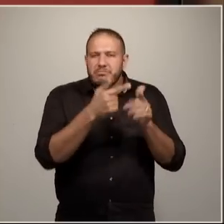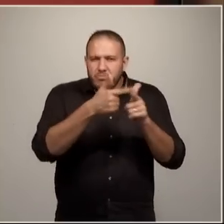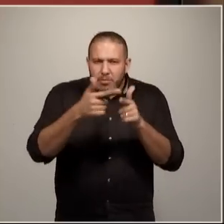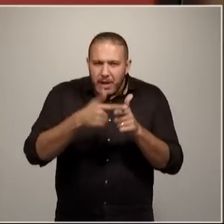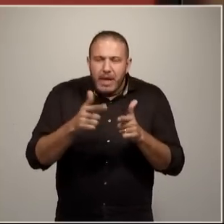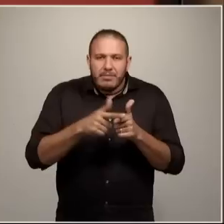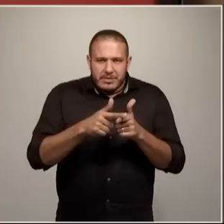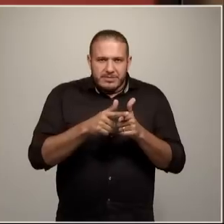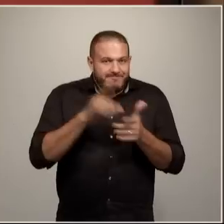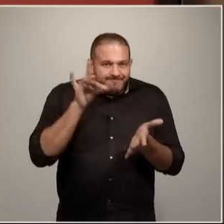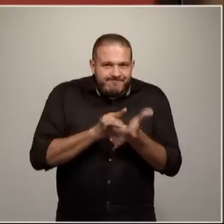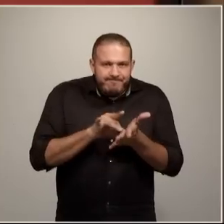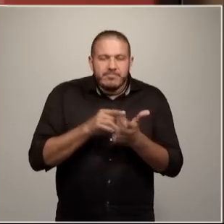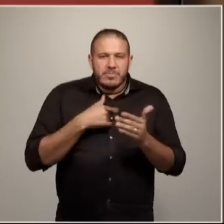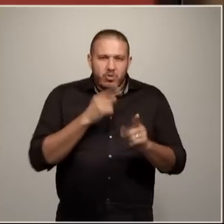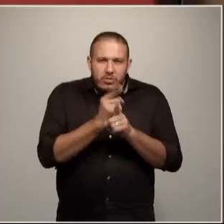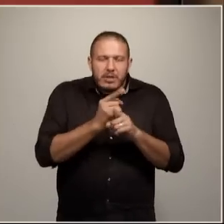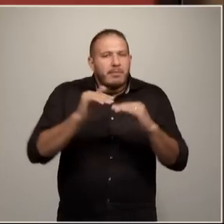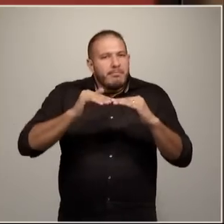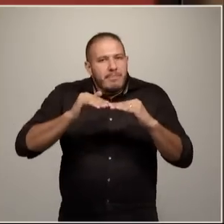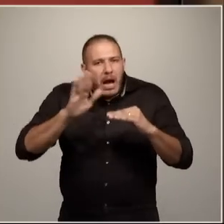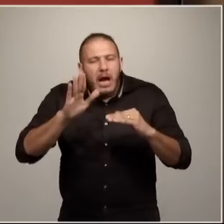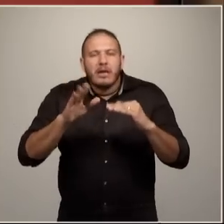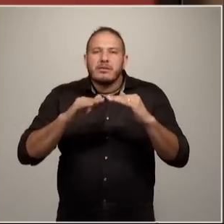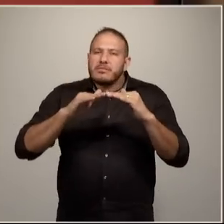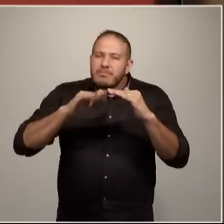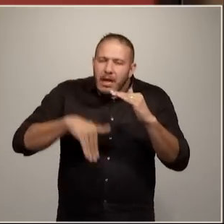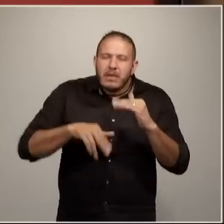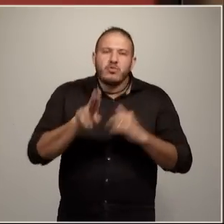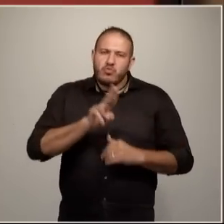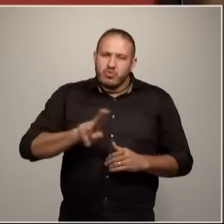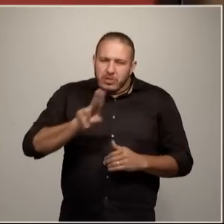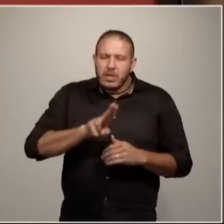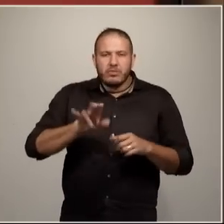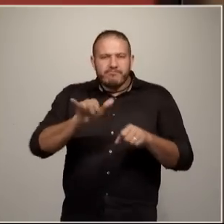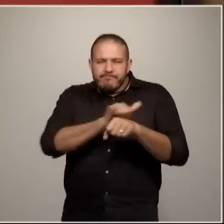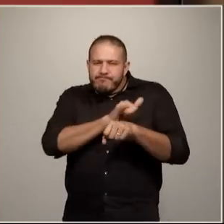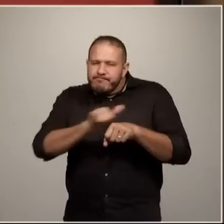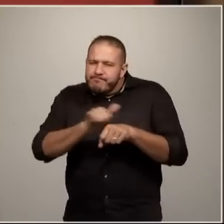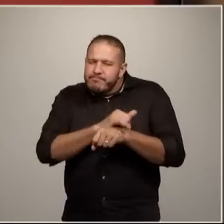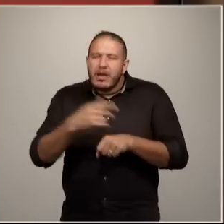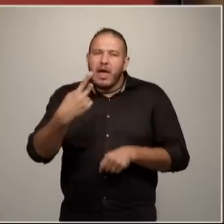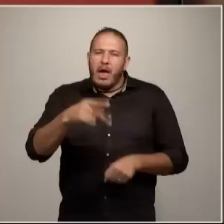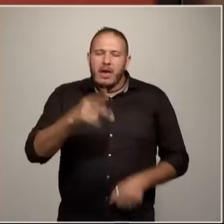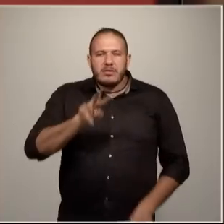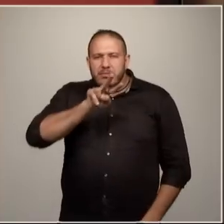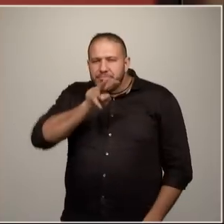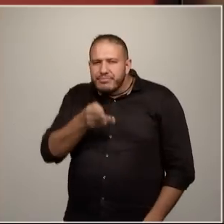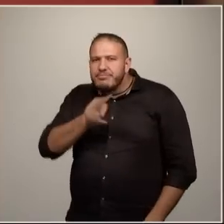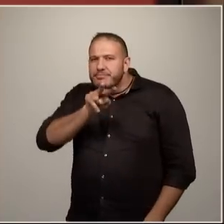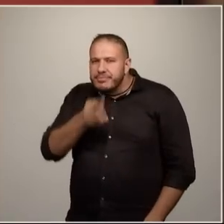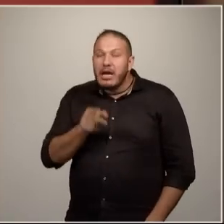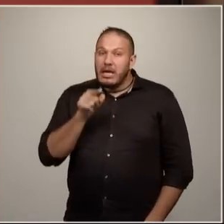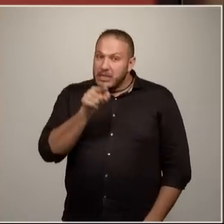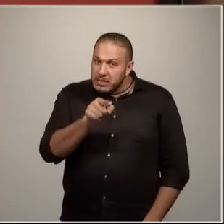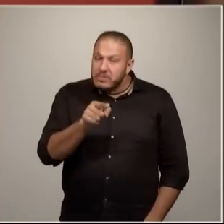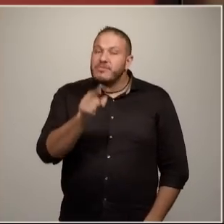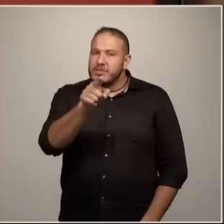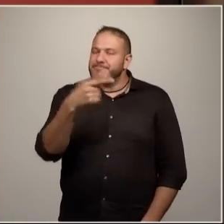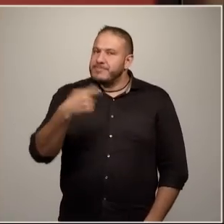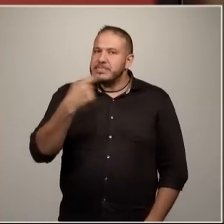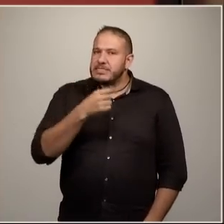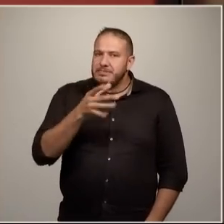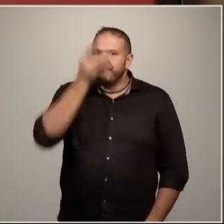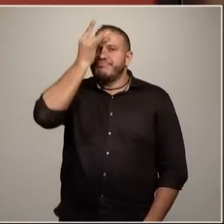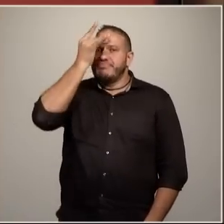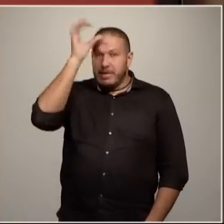concretos de máximos e mínimos usando essas nossas estratégias de derivação. Isso é uma coisa que vocês precisam dominar bem,